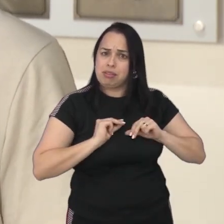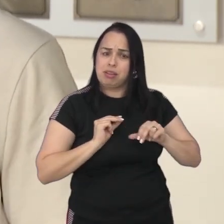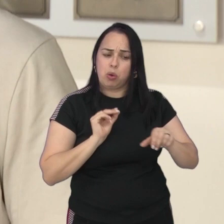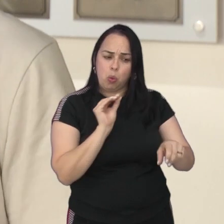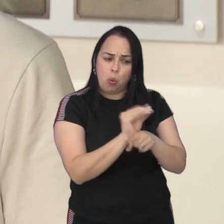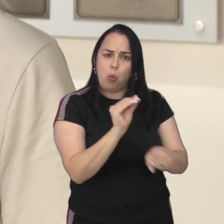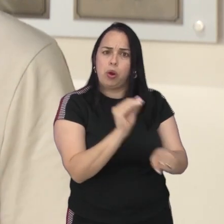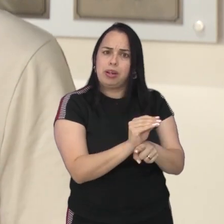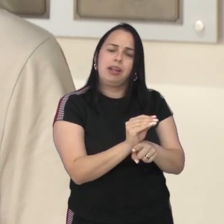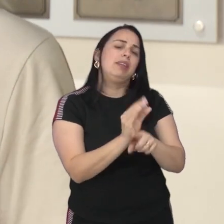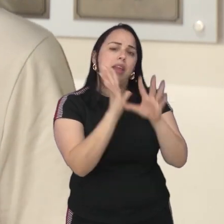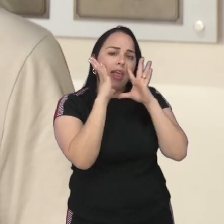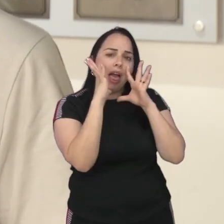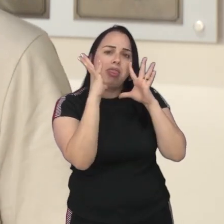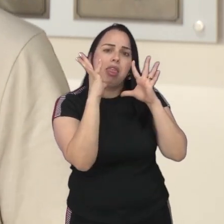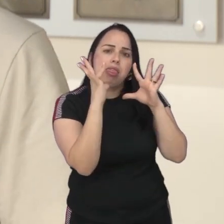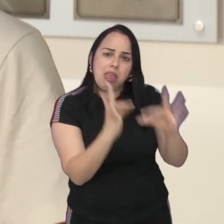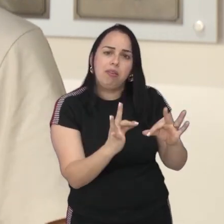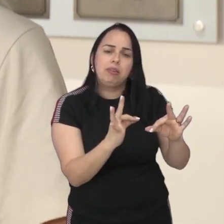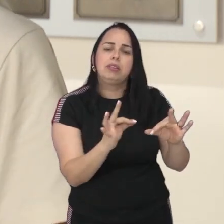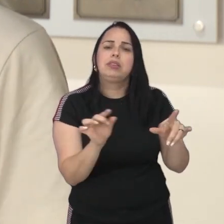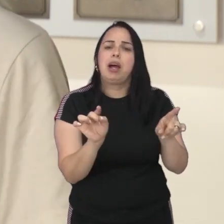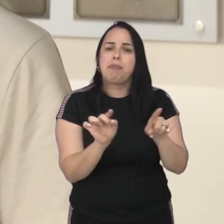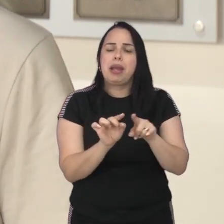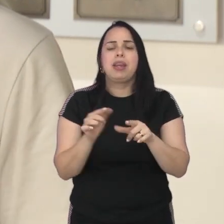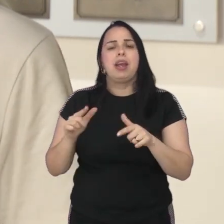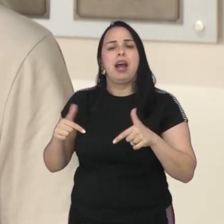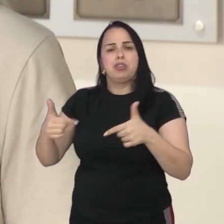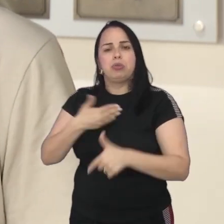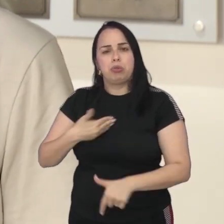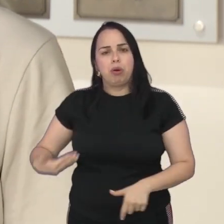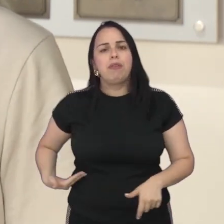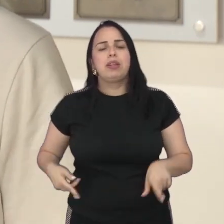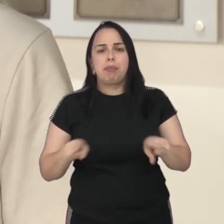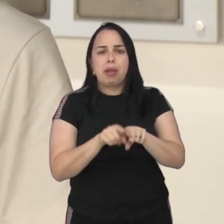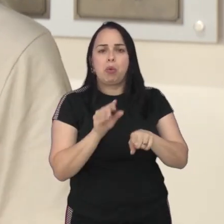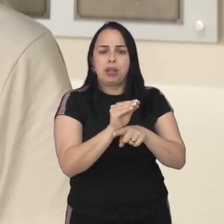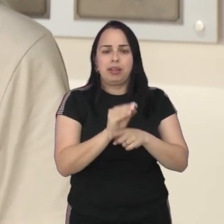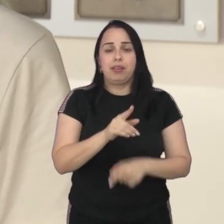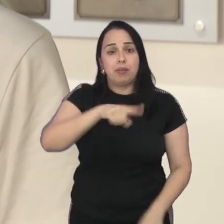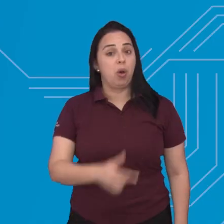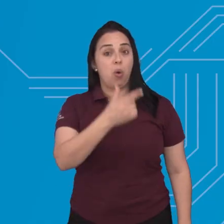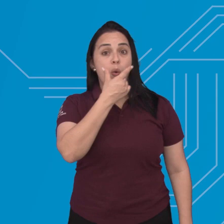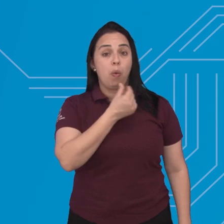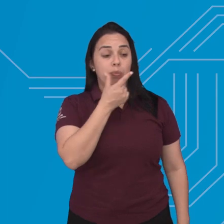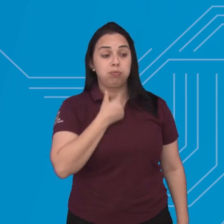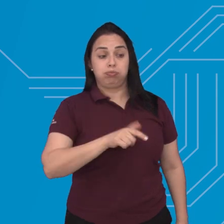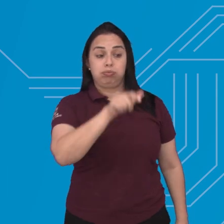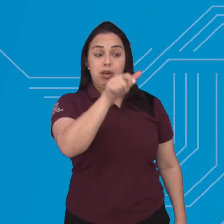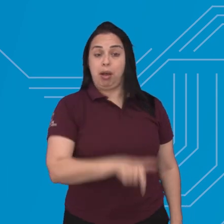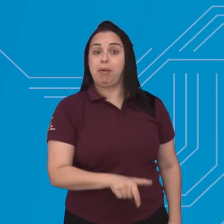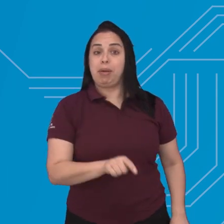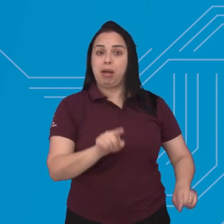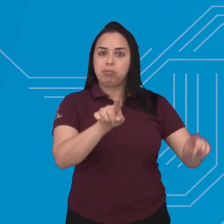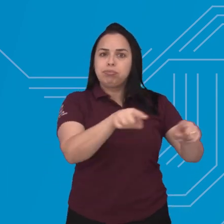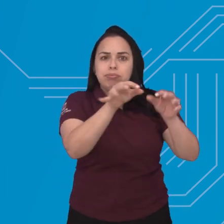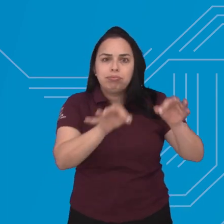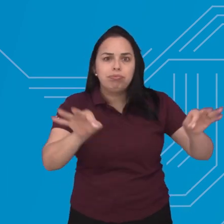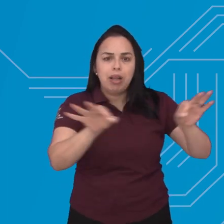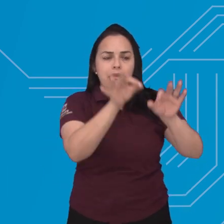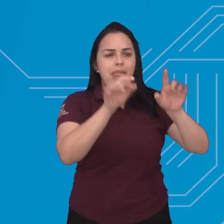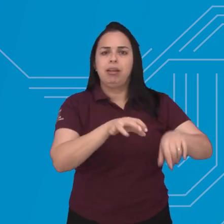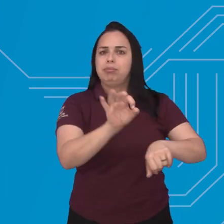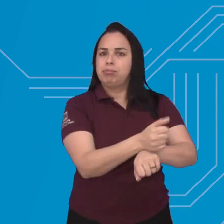né, proteção e um olhar do poder público também, políticas públicas para eles. O maestro Bartolomeu